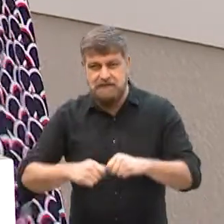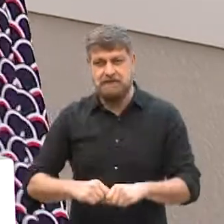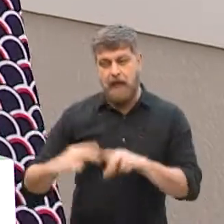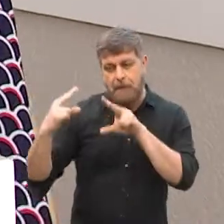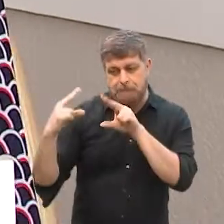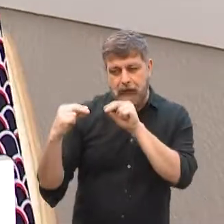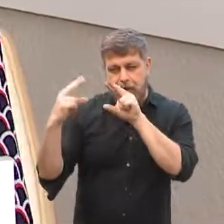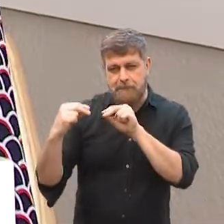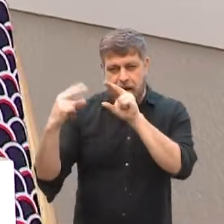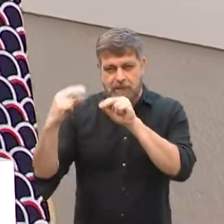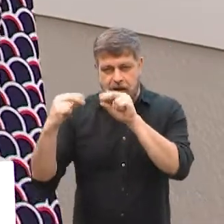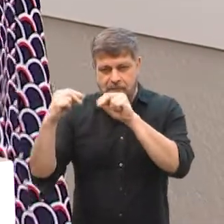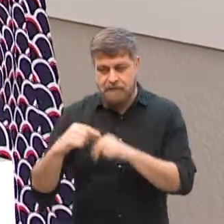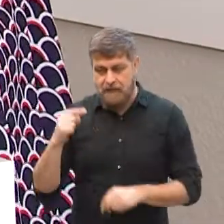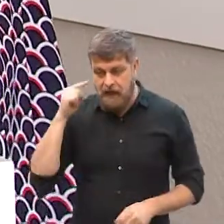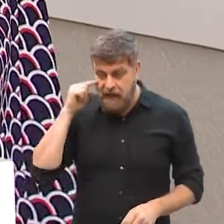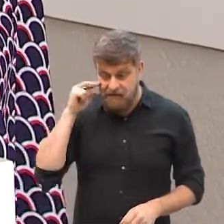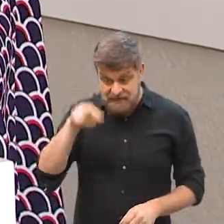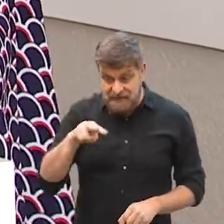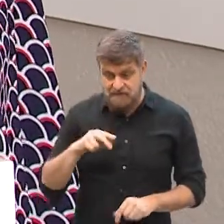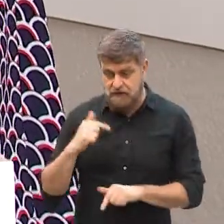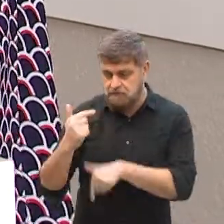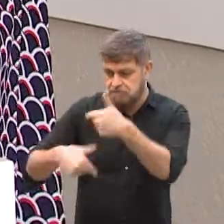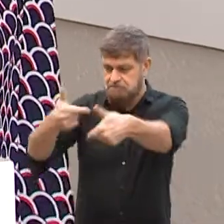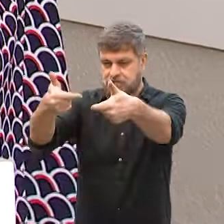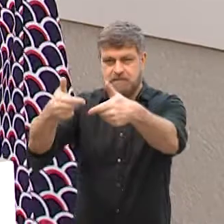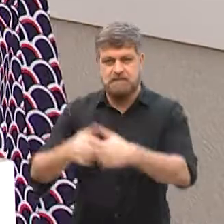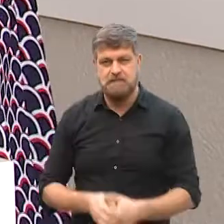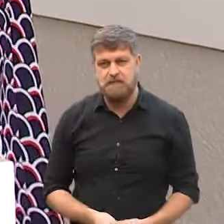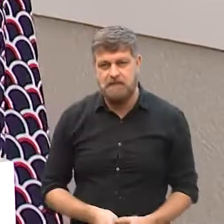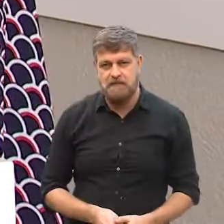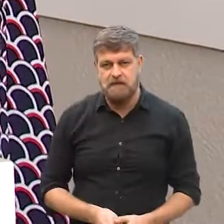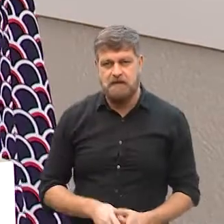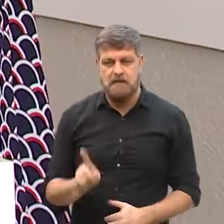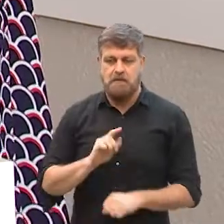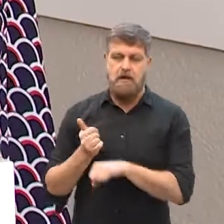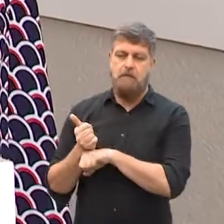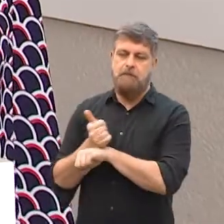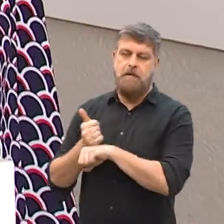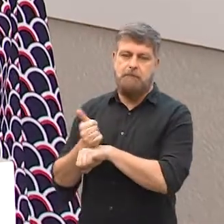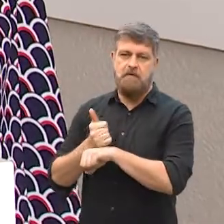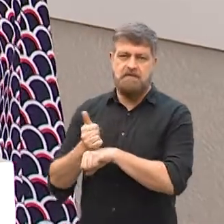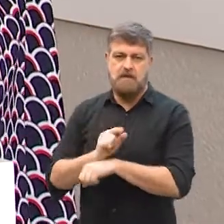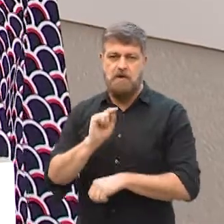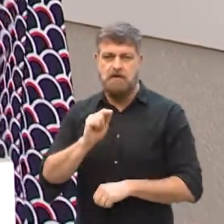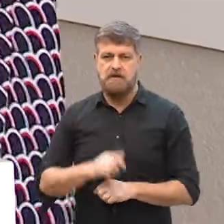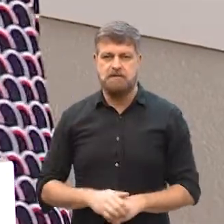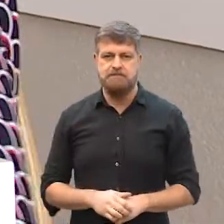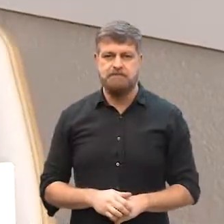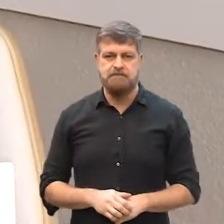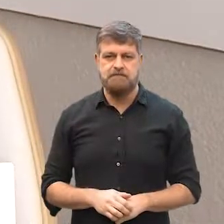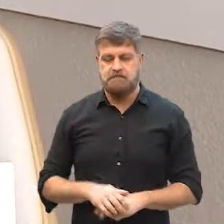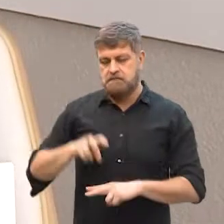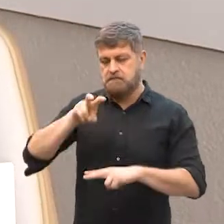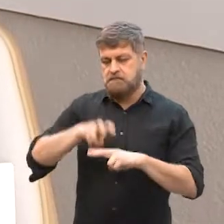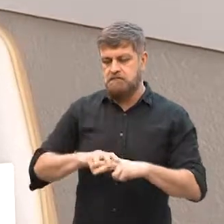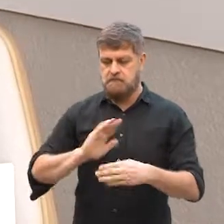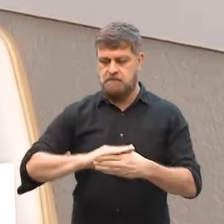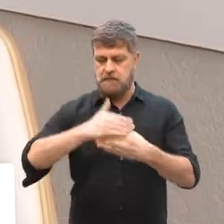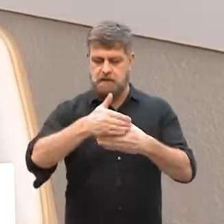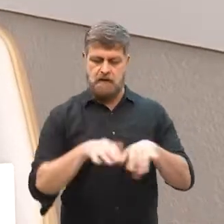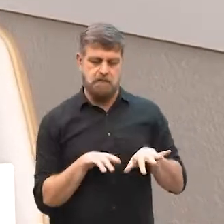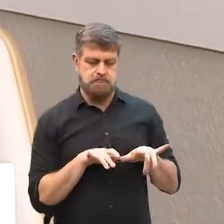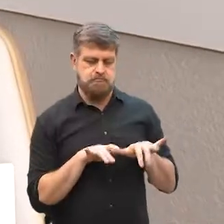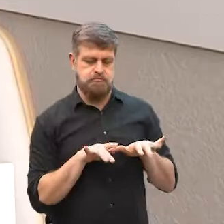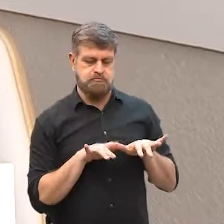conversar e ver resultado aí no seu trabalho. Então, esse é um ponto. Não é uma profissão que você simplesmente pode ter a máquina e